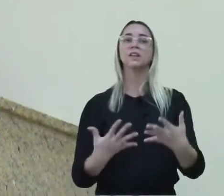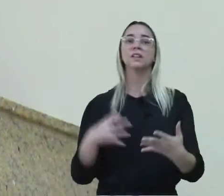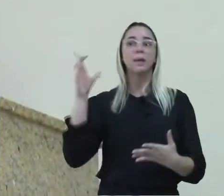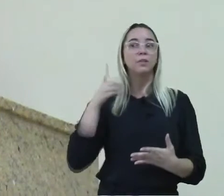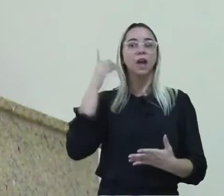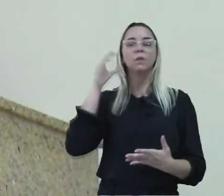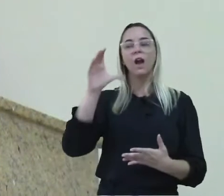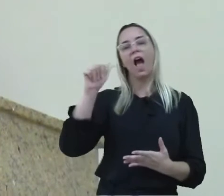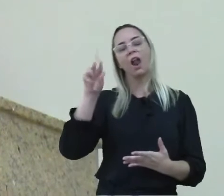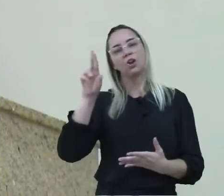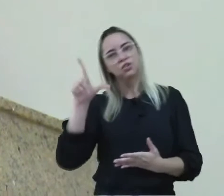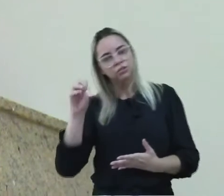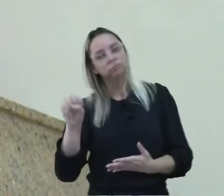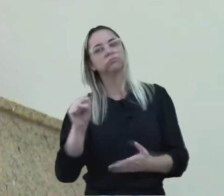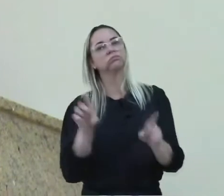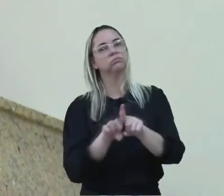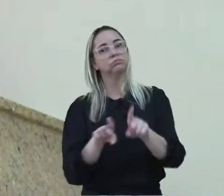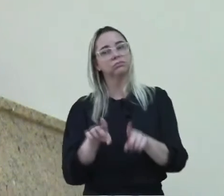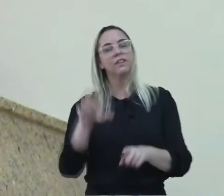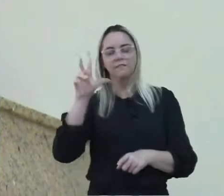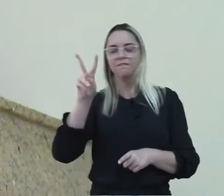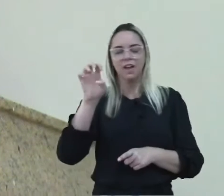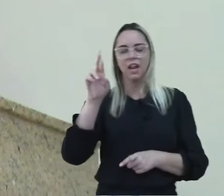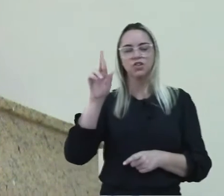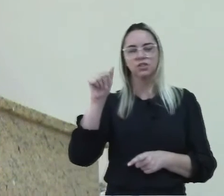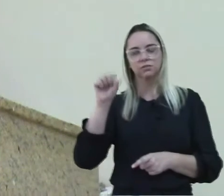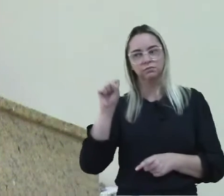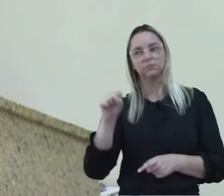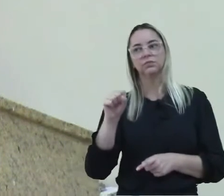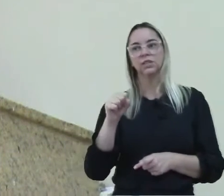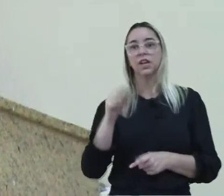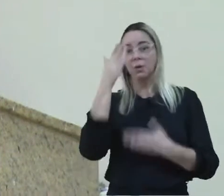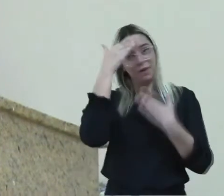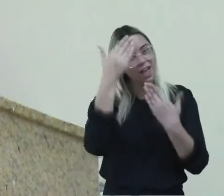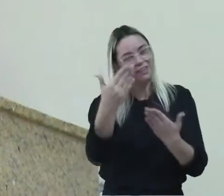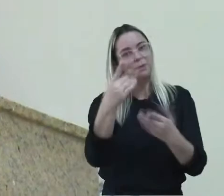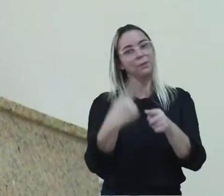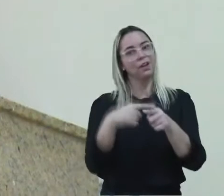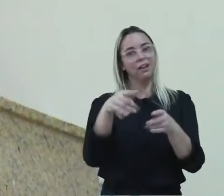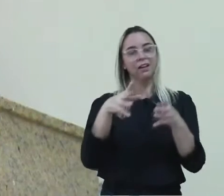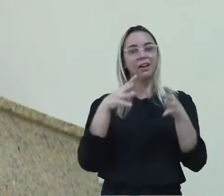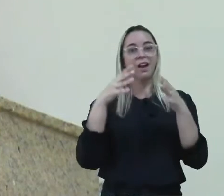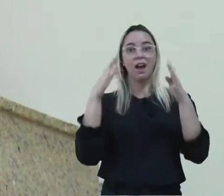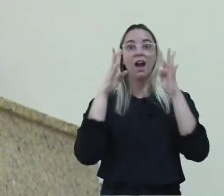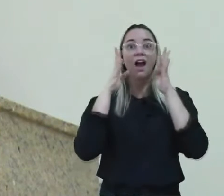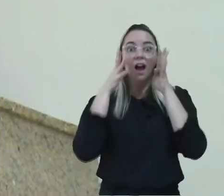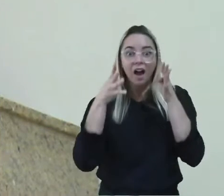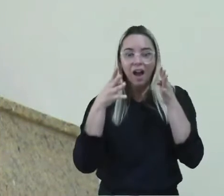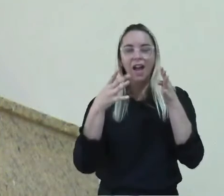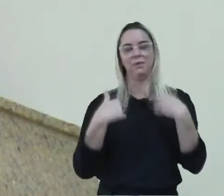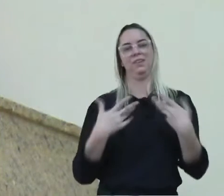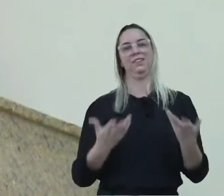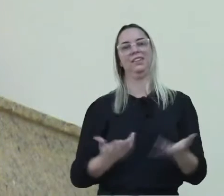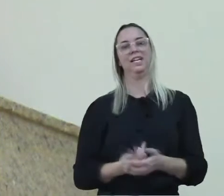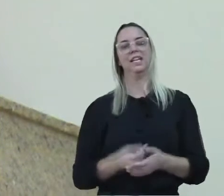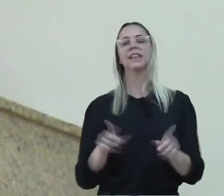quero mais uma vez agradecer a atenção que ele tem dado, né, a mim e a toda a população do campo, né, de